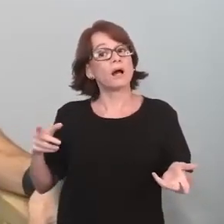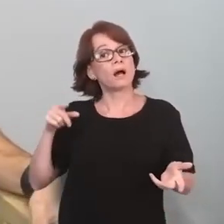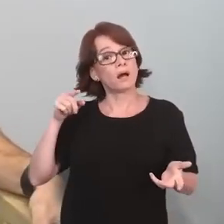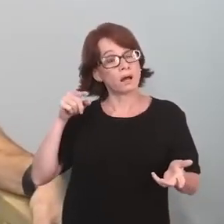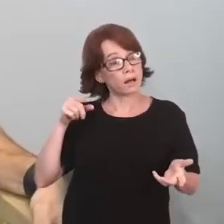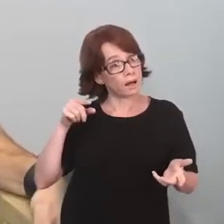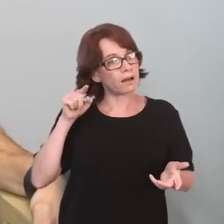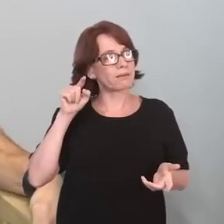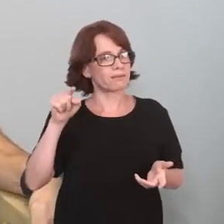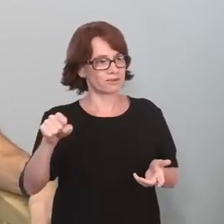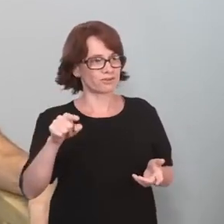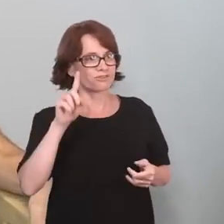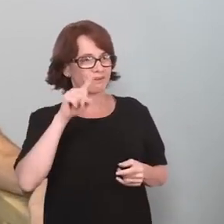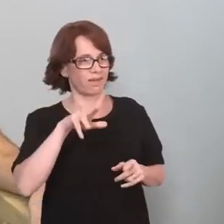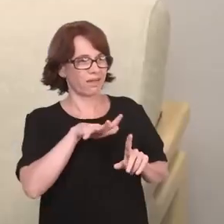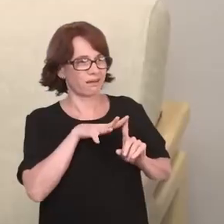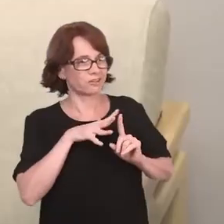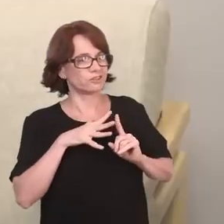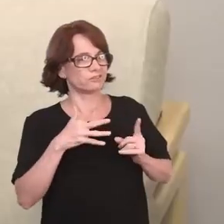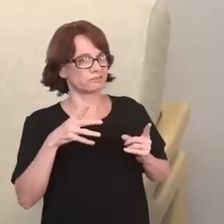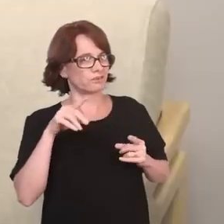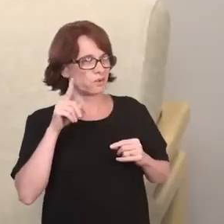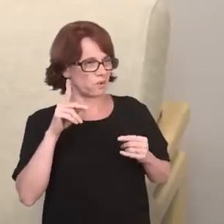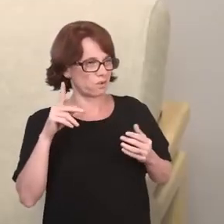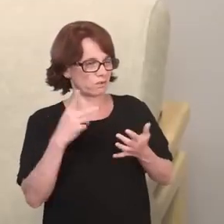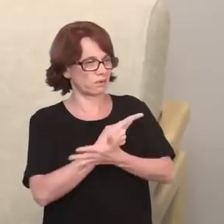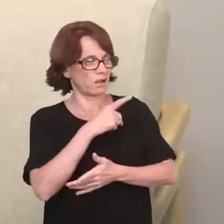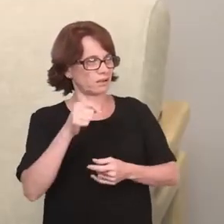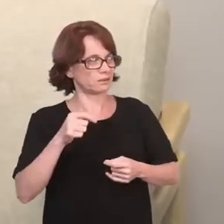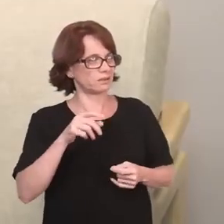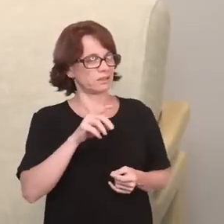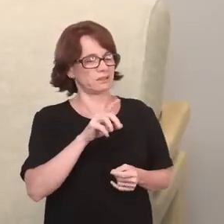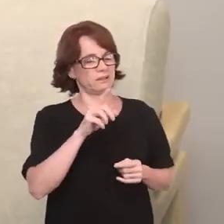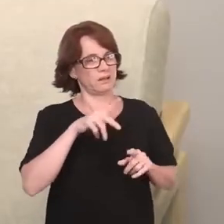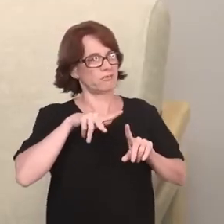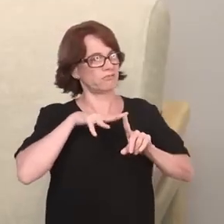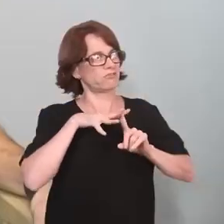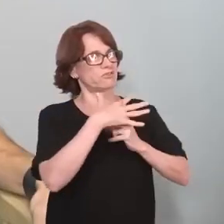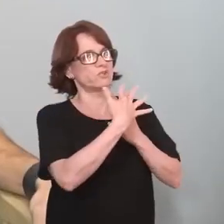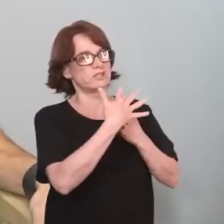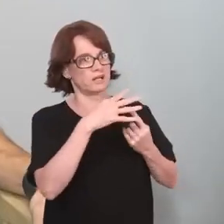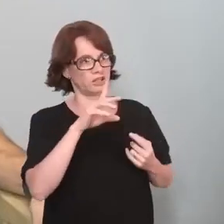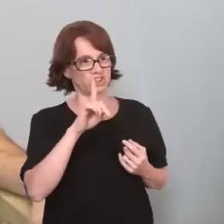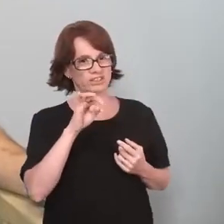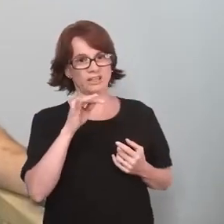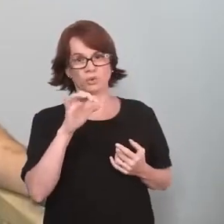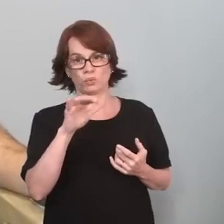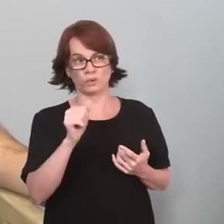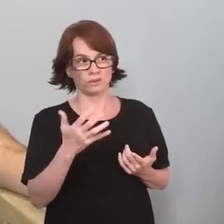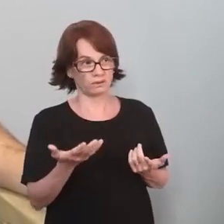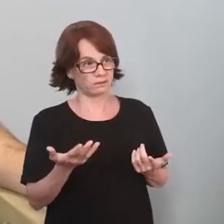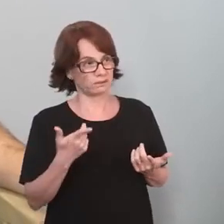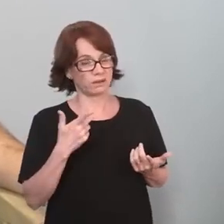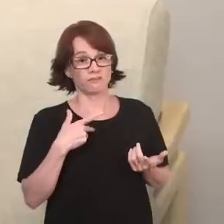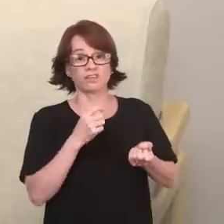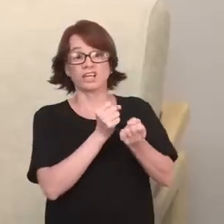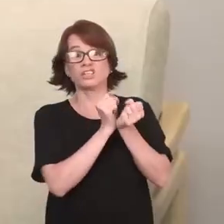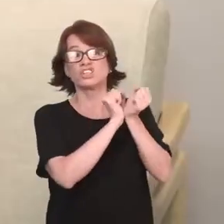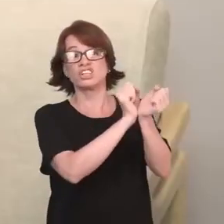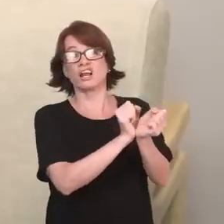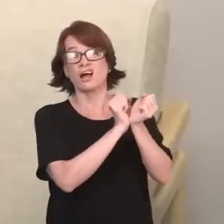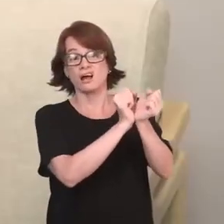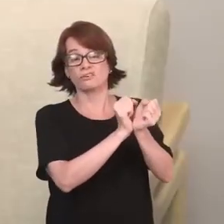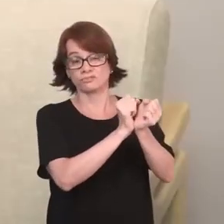uma ditadura instalada. Exatamente. E todo mundo vira escravo do Estado. Escravo do Estado. Hoje, como é que o você projeto